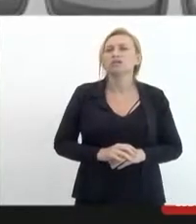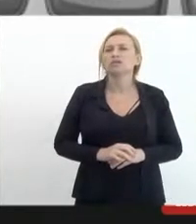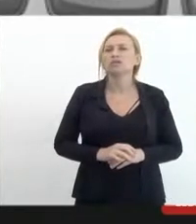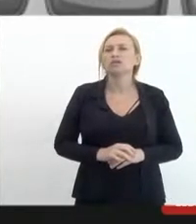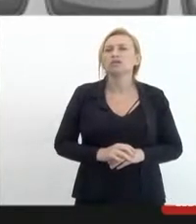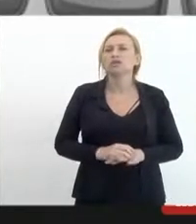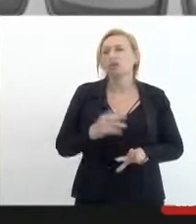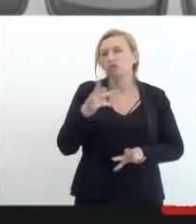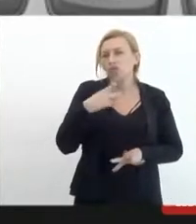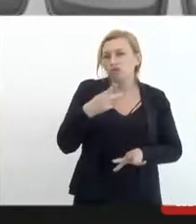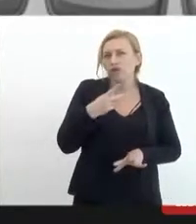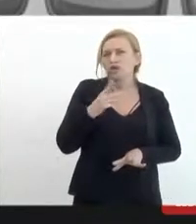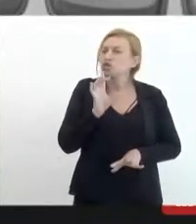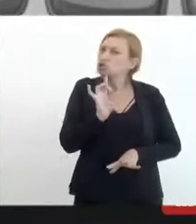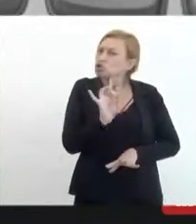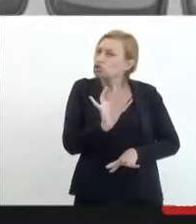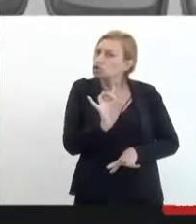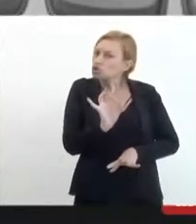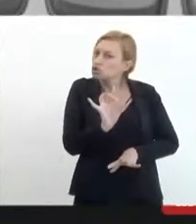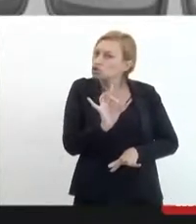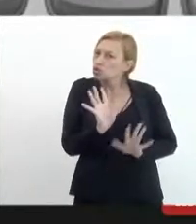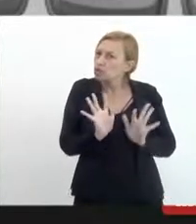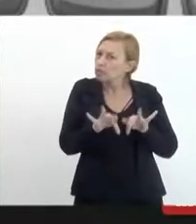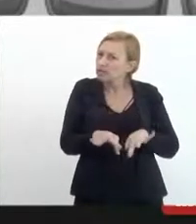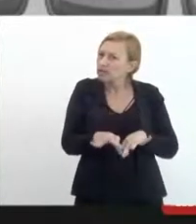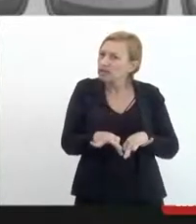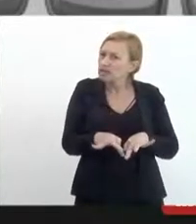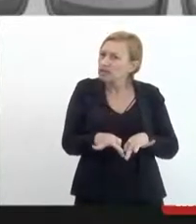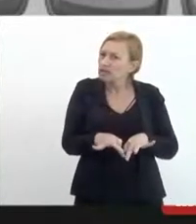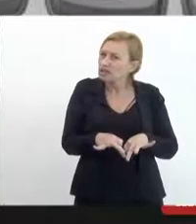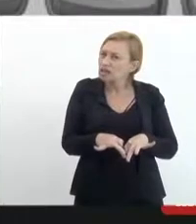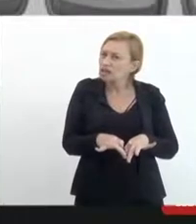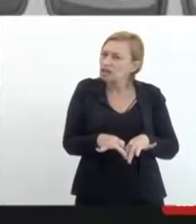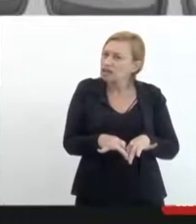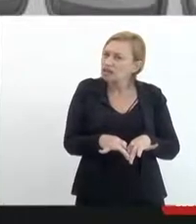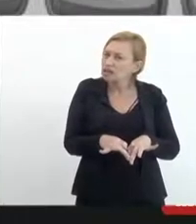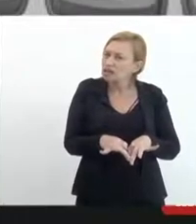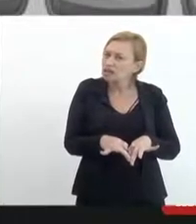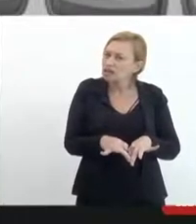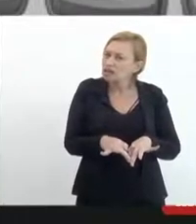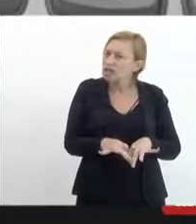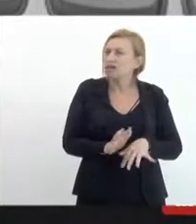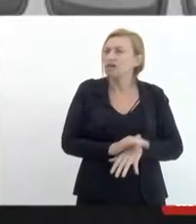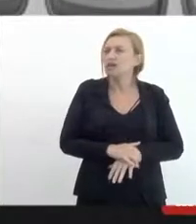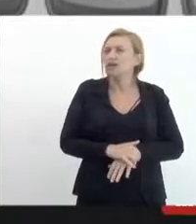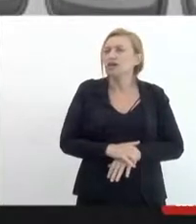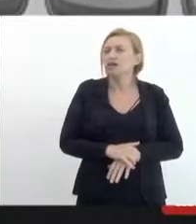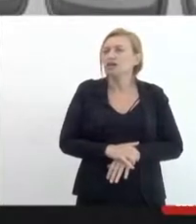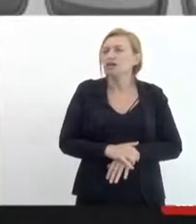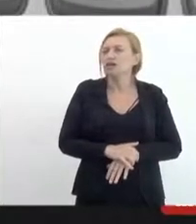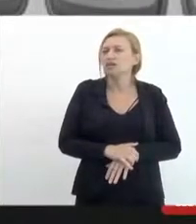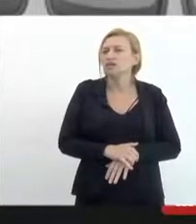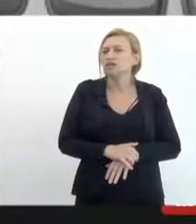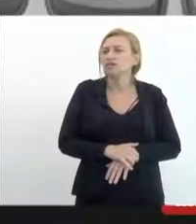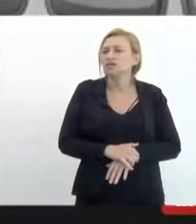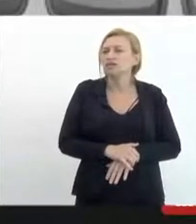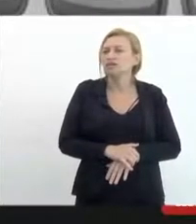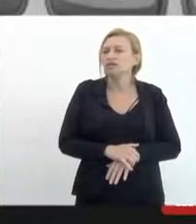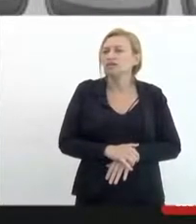Eu diria, só para finalizar a fala, é que